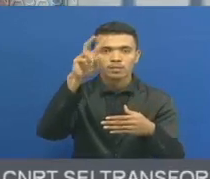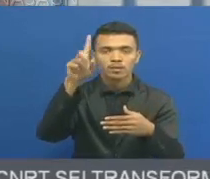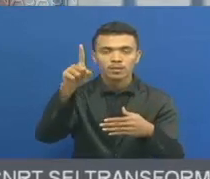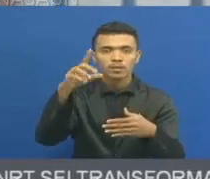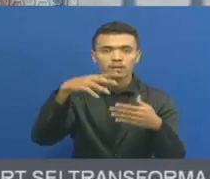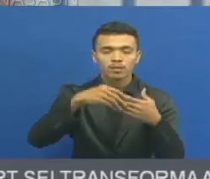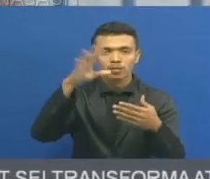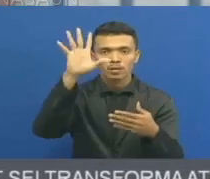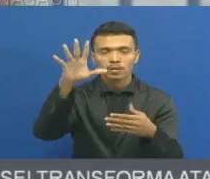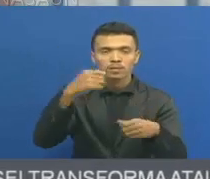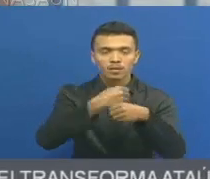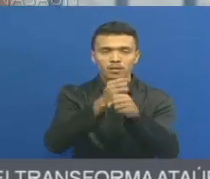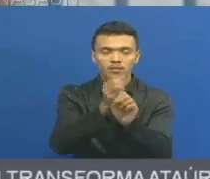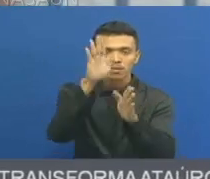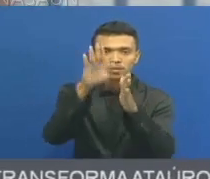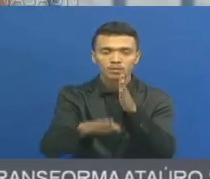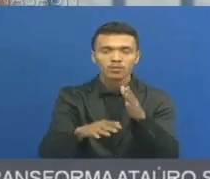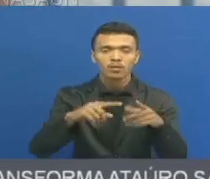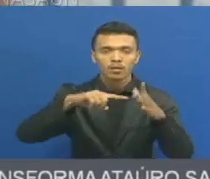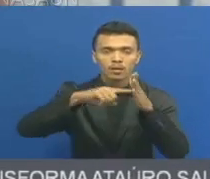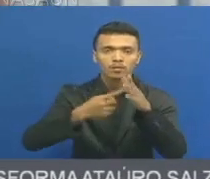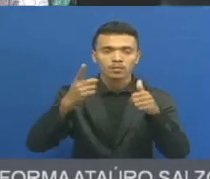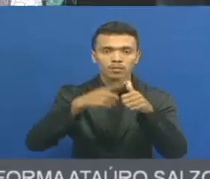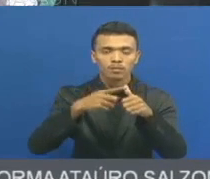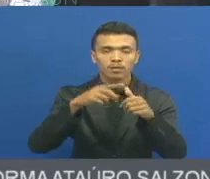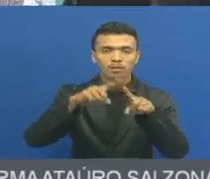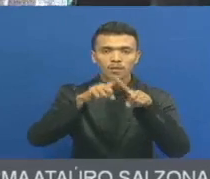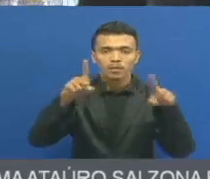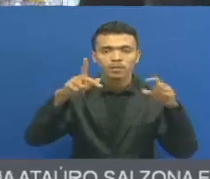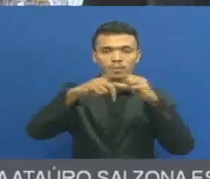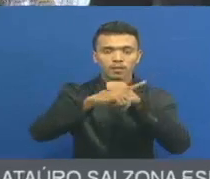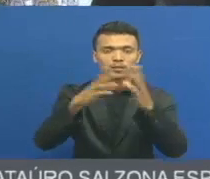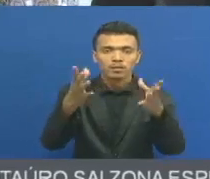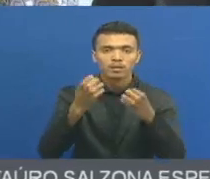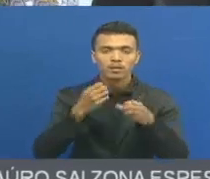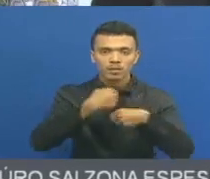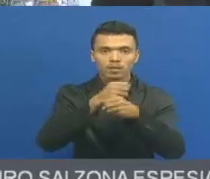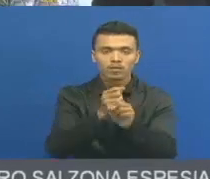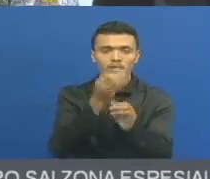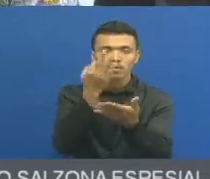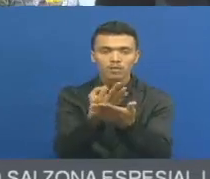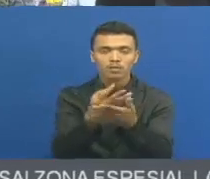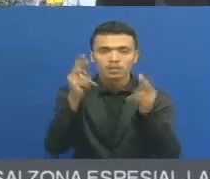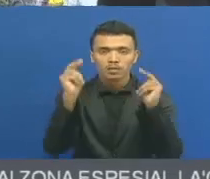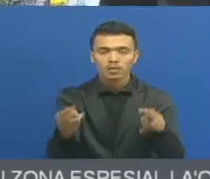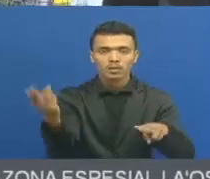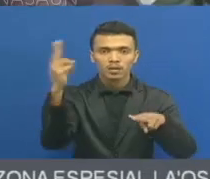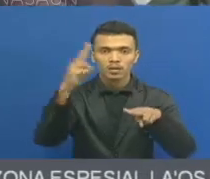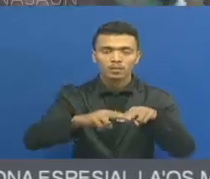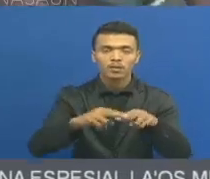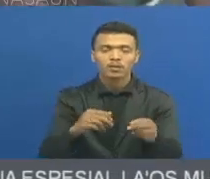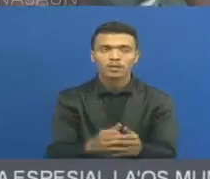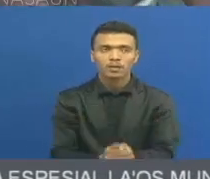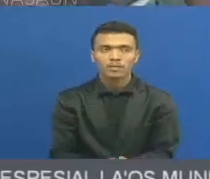Presu Café Tung no sai desde início, mas B MLPM Hakara Café Nia Presu tem que repouso ca preço